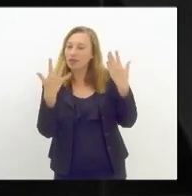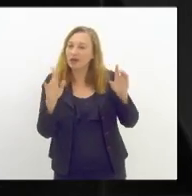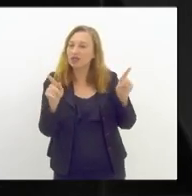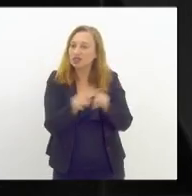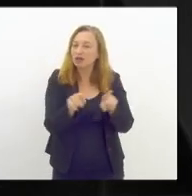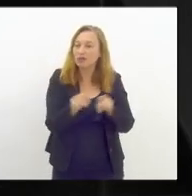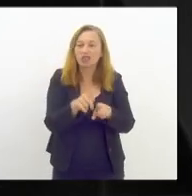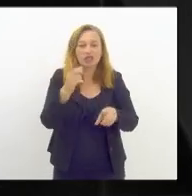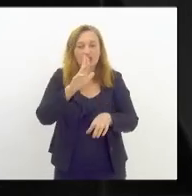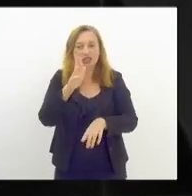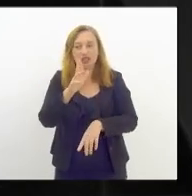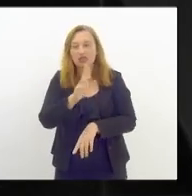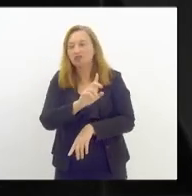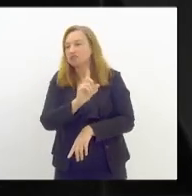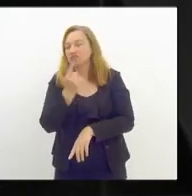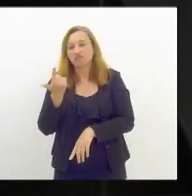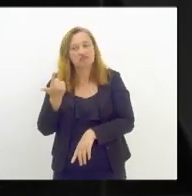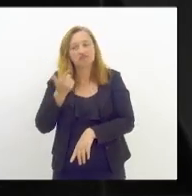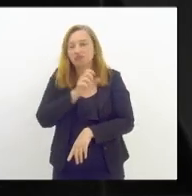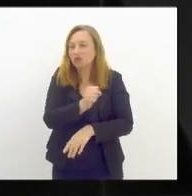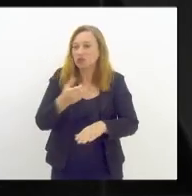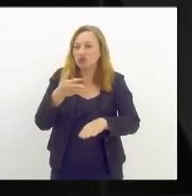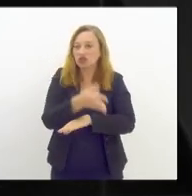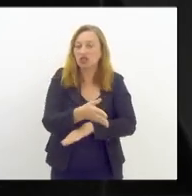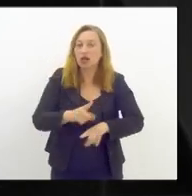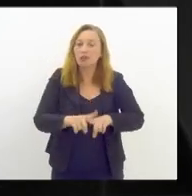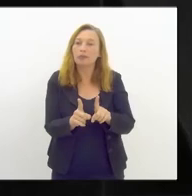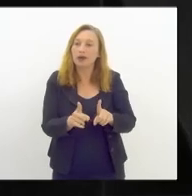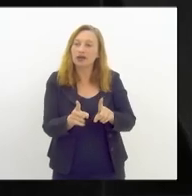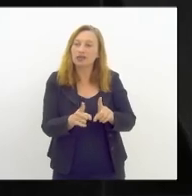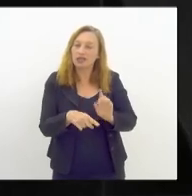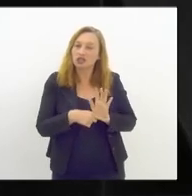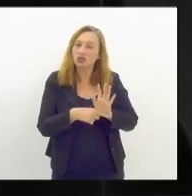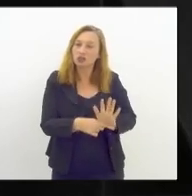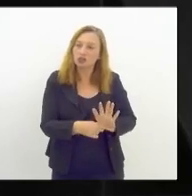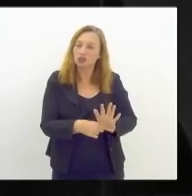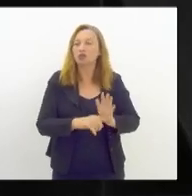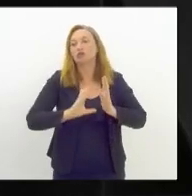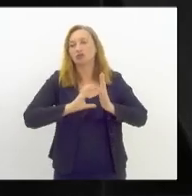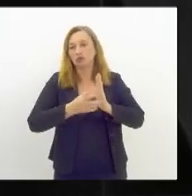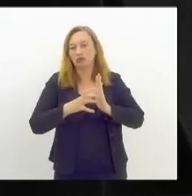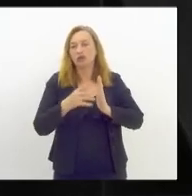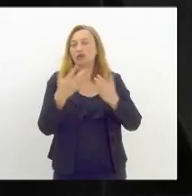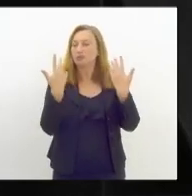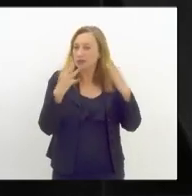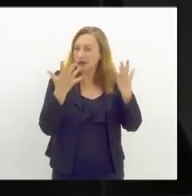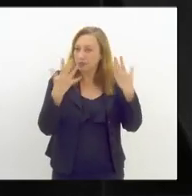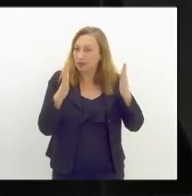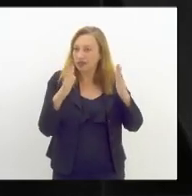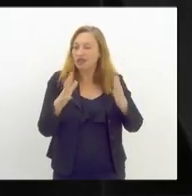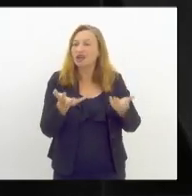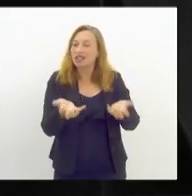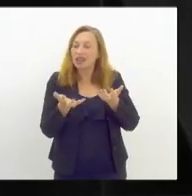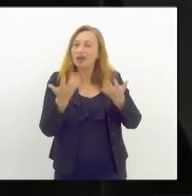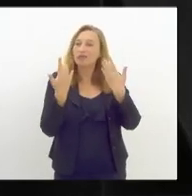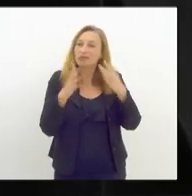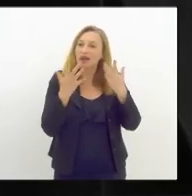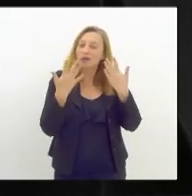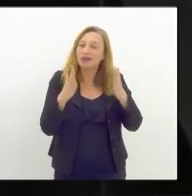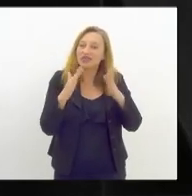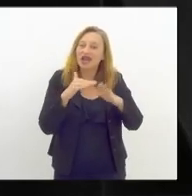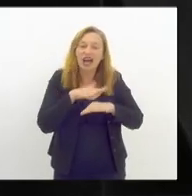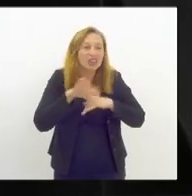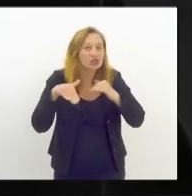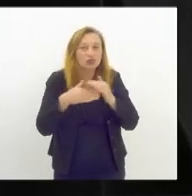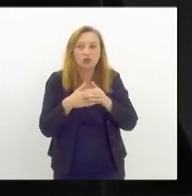mas que contribuíram com seu voto na legenda do seu partido e merece muito aplauso quero muito aplaudia todos que